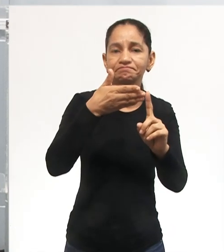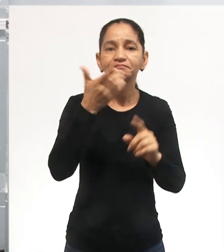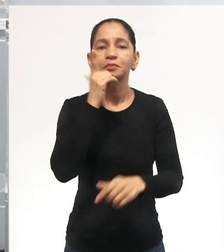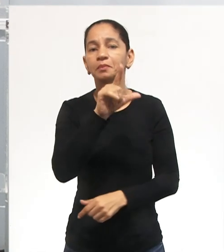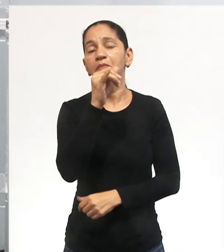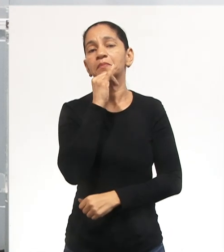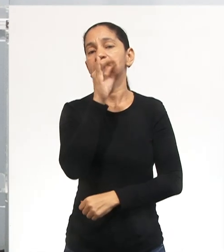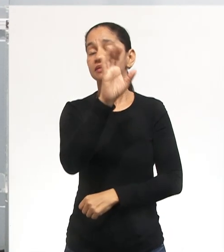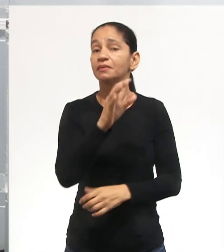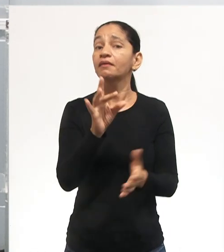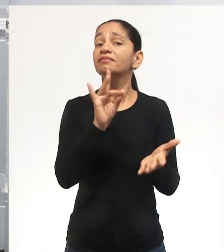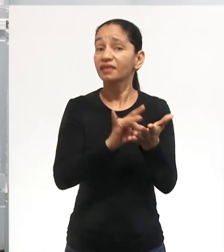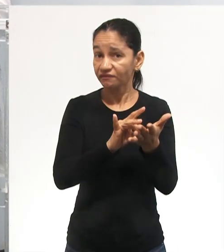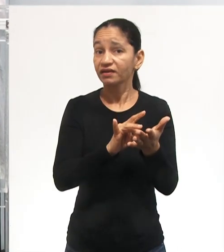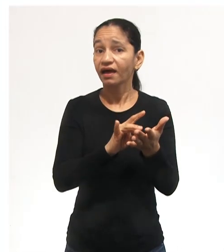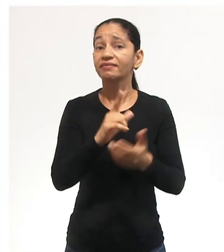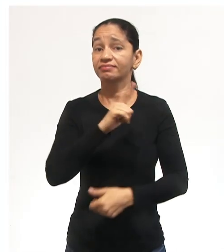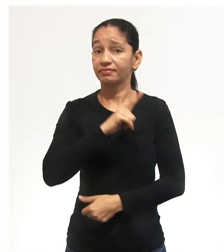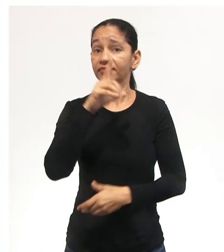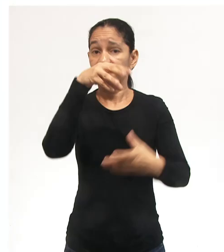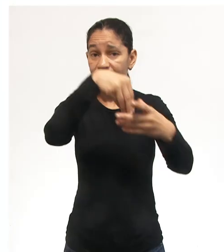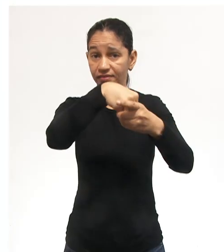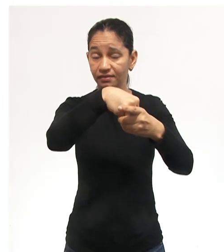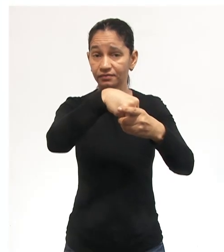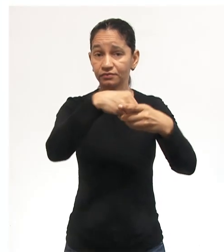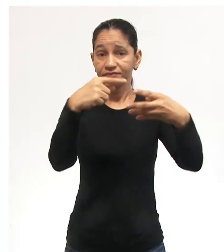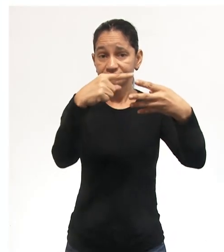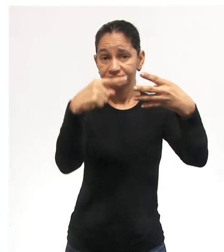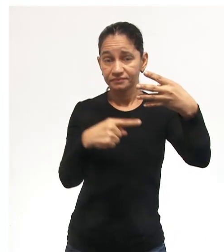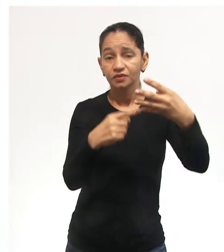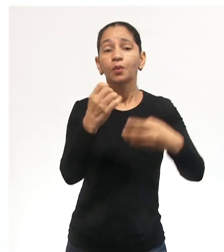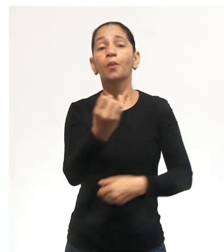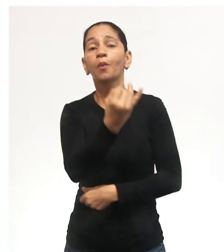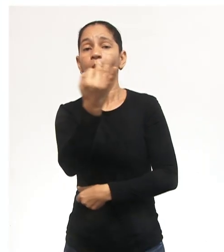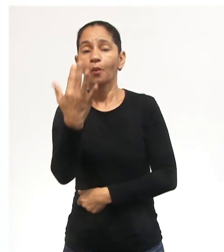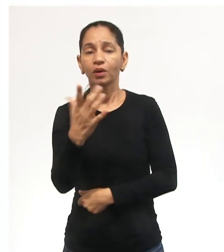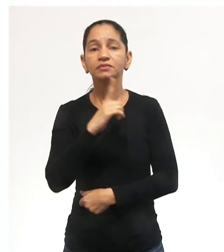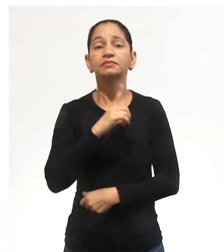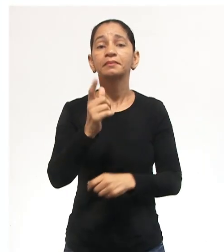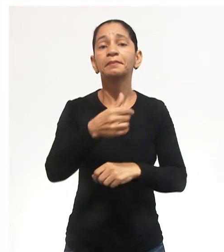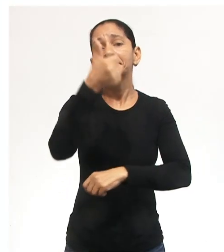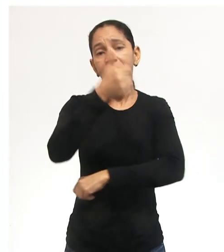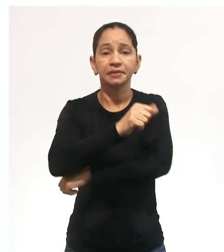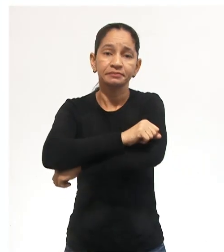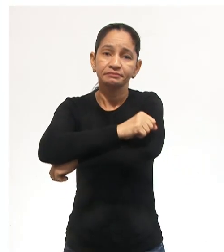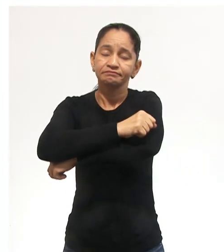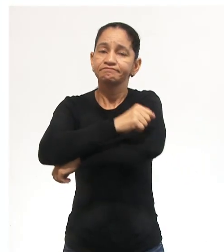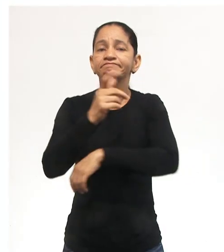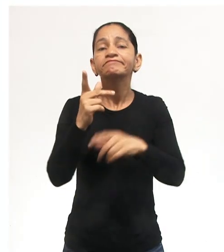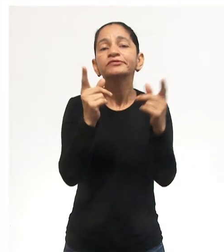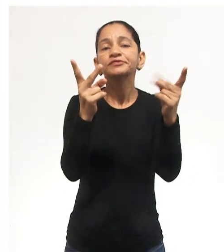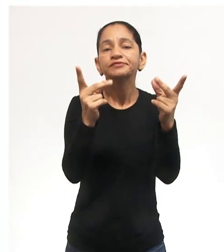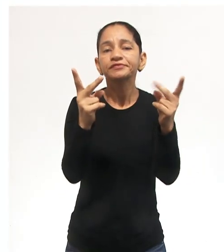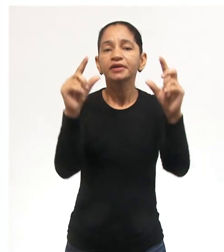um e-commerce. Vamos lá? Quais são os elementos essenciais? Primeiro, tem que ter uma plataforma de venda.